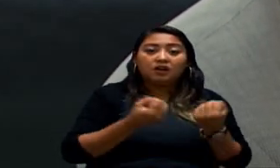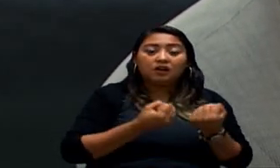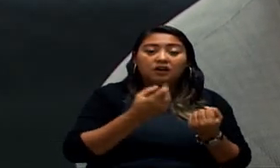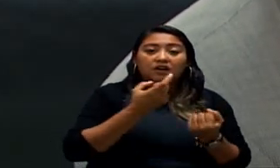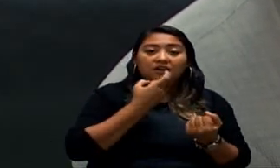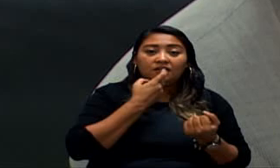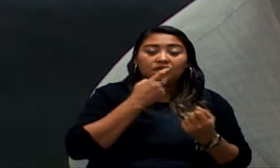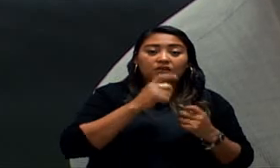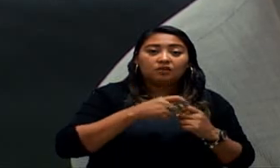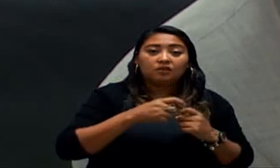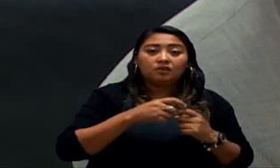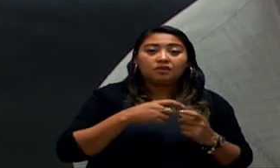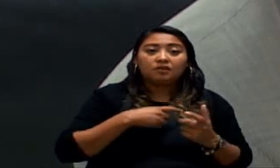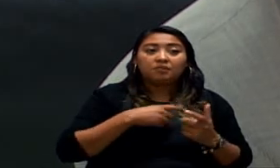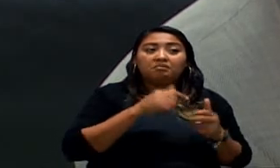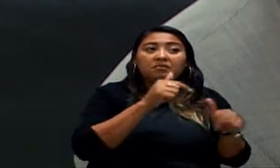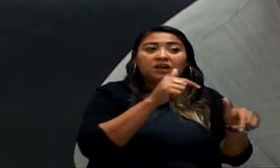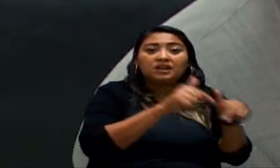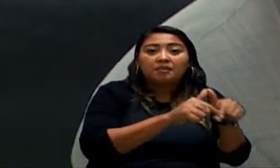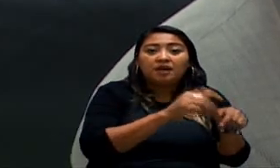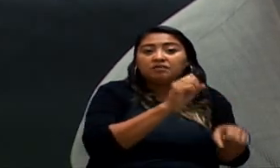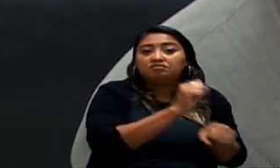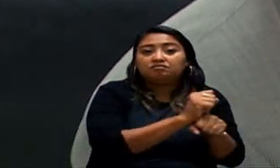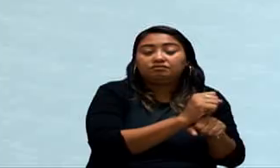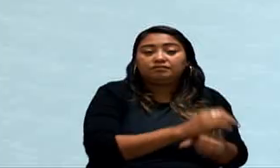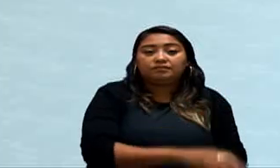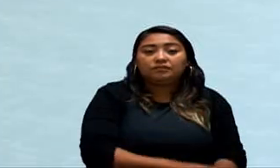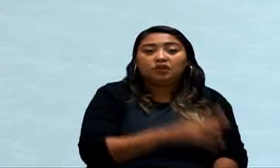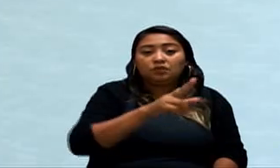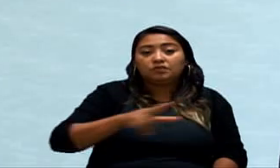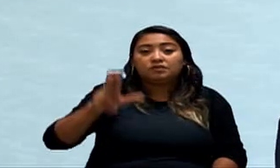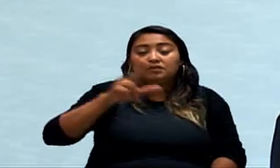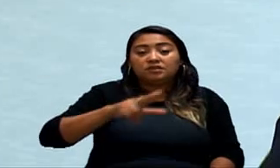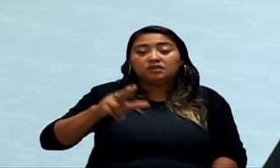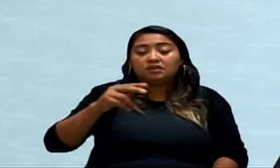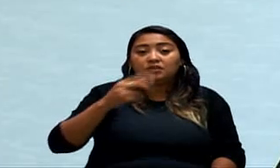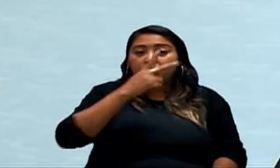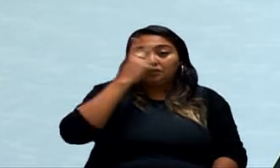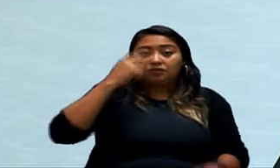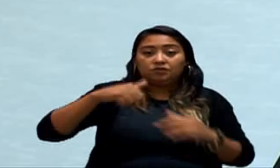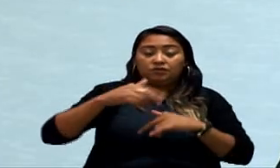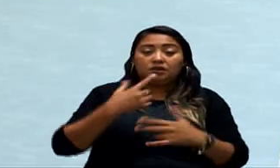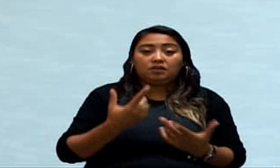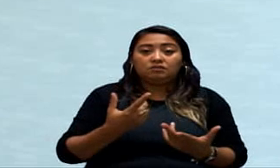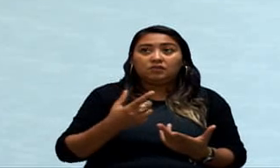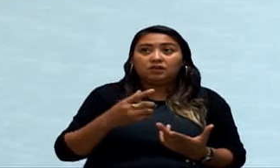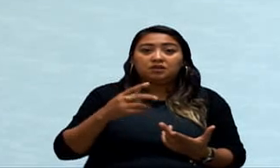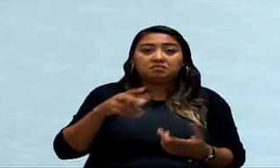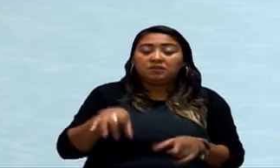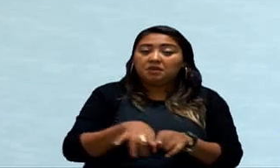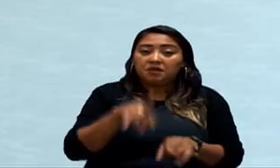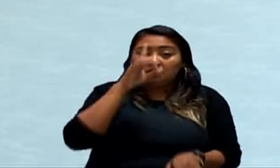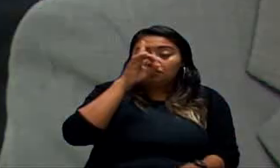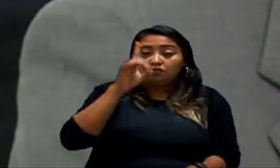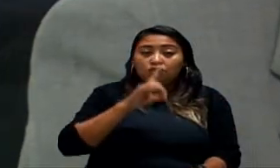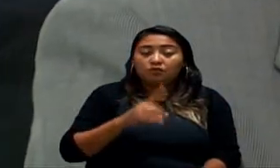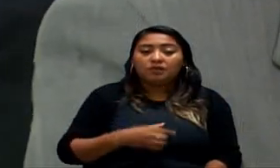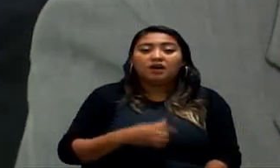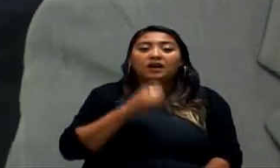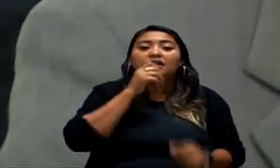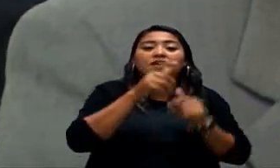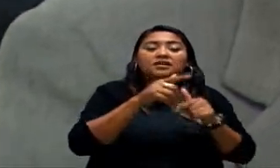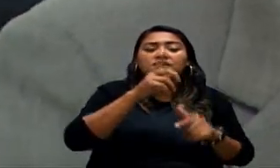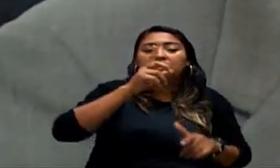tem. Mas não está funcionando. Não está sendo utilizado pelo jeito. Mas nunca assim, mais eu soube notícia dele. Mas aí a crítica que eu